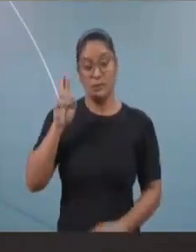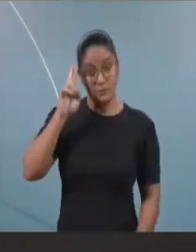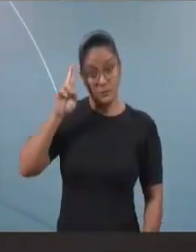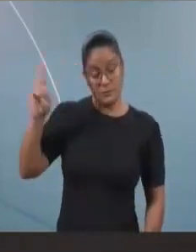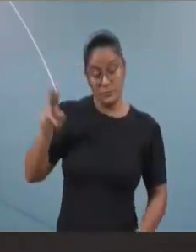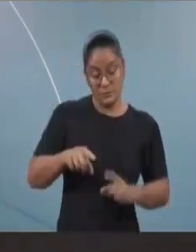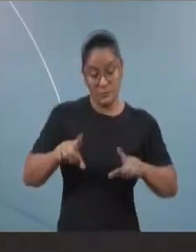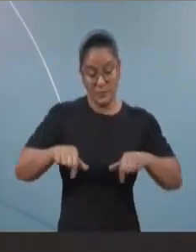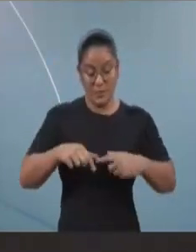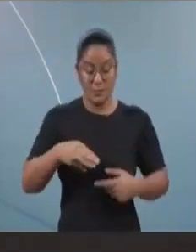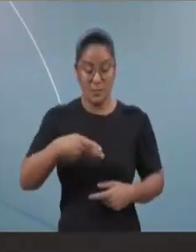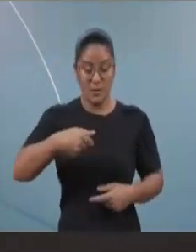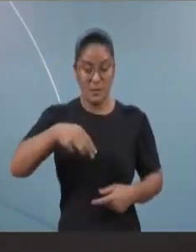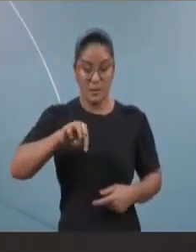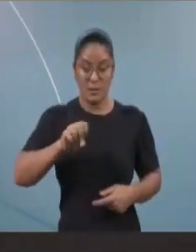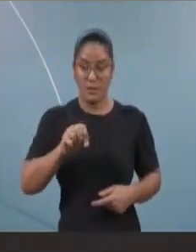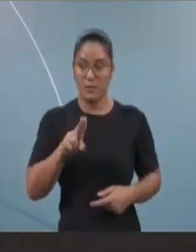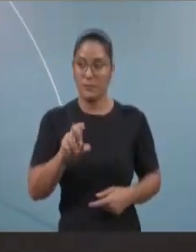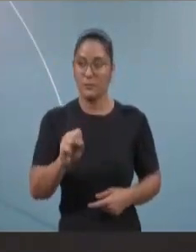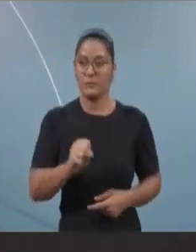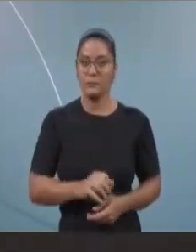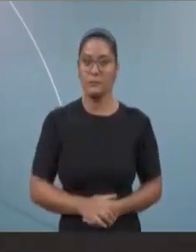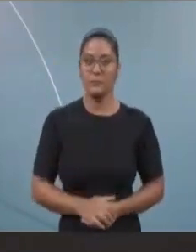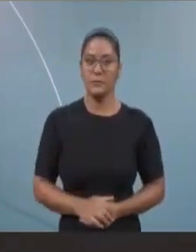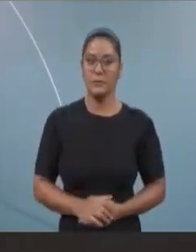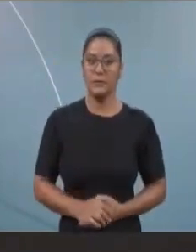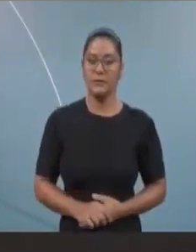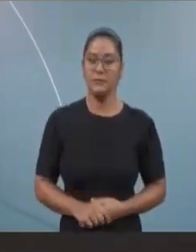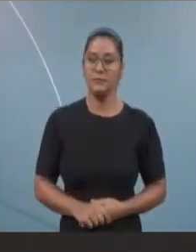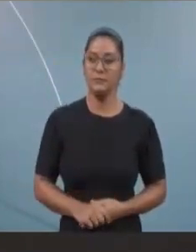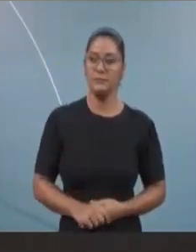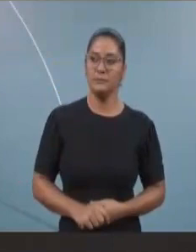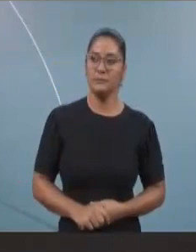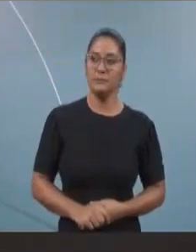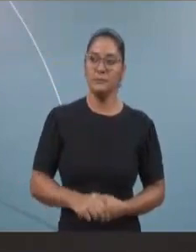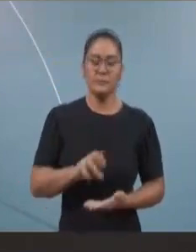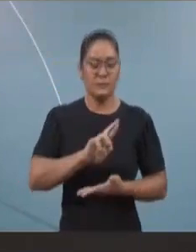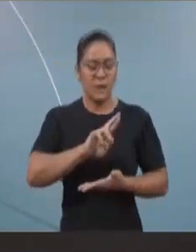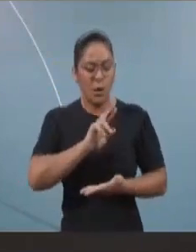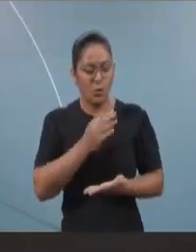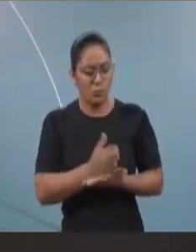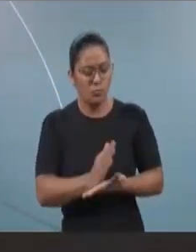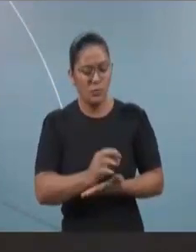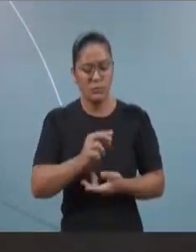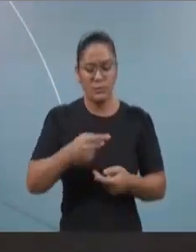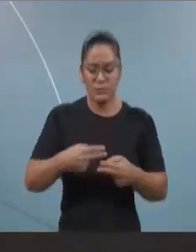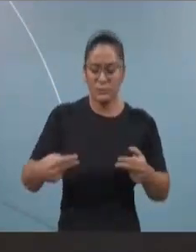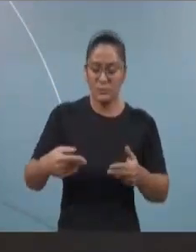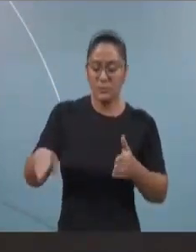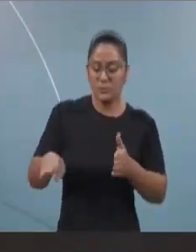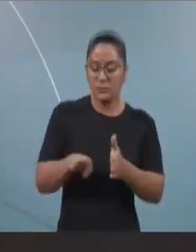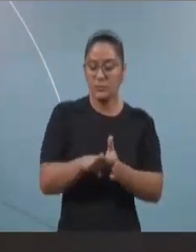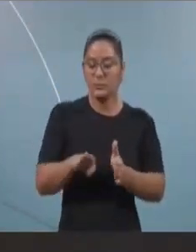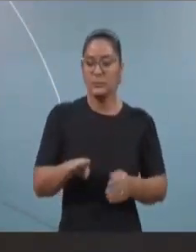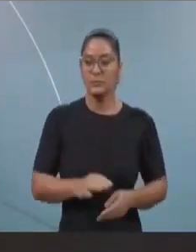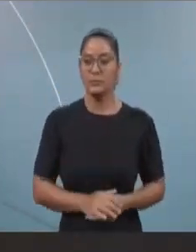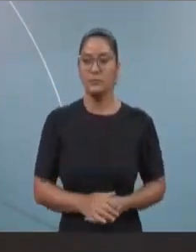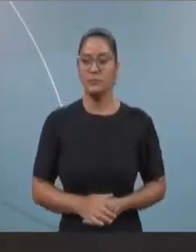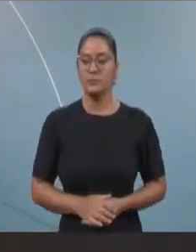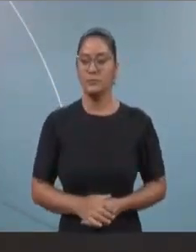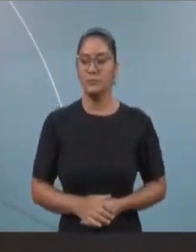gabinete Mateus solicitando algumas demandas que chegam até o nosso